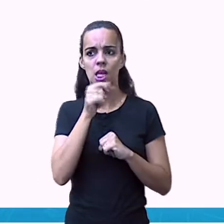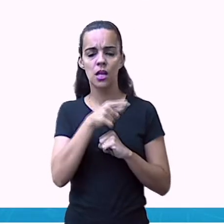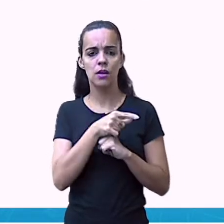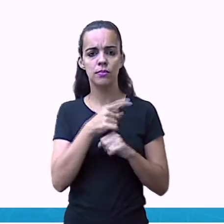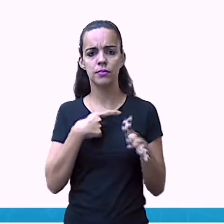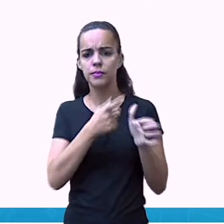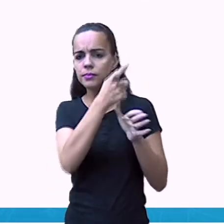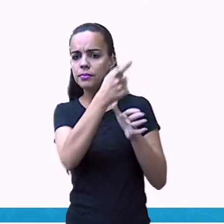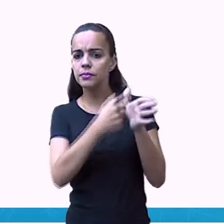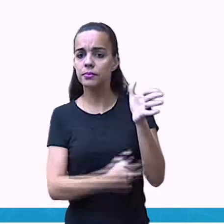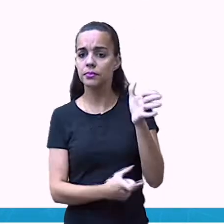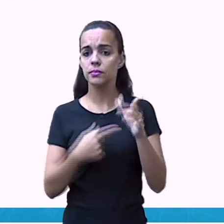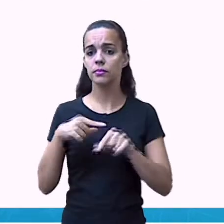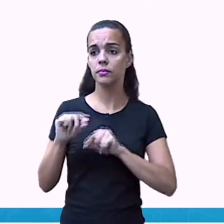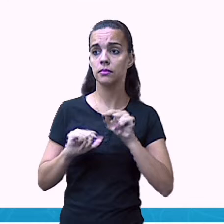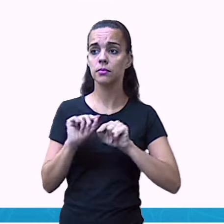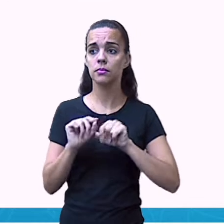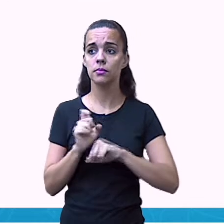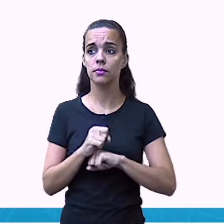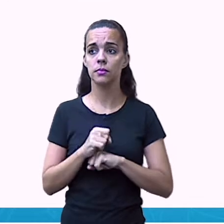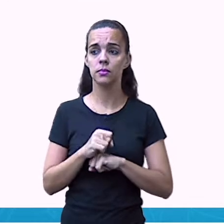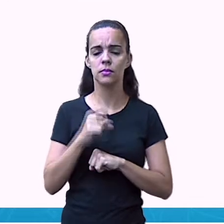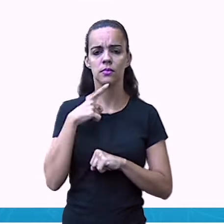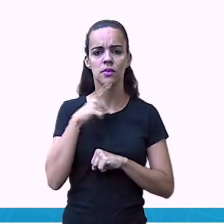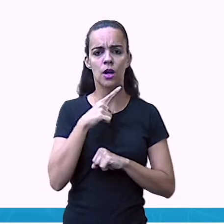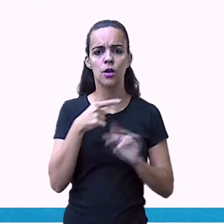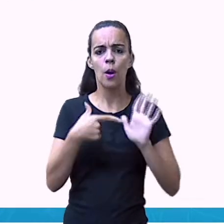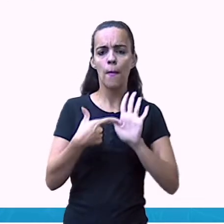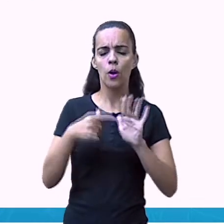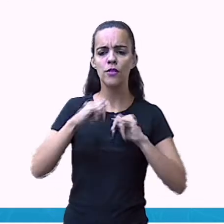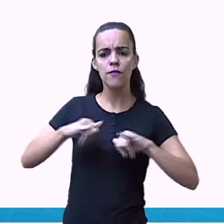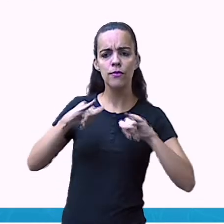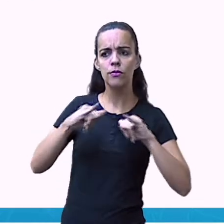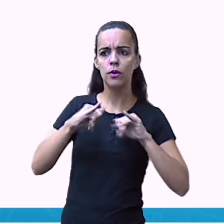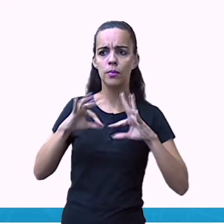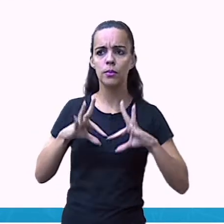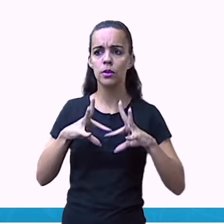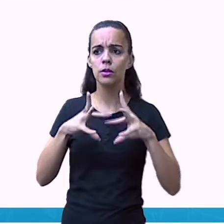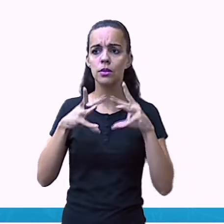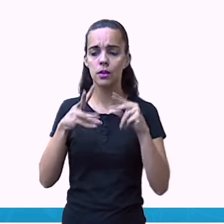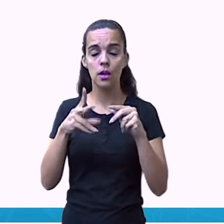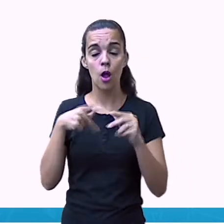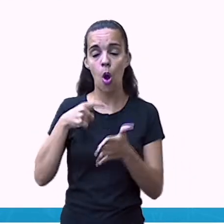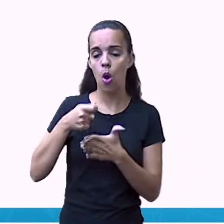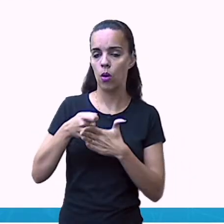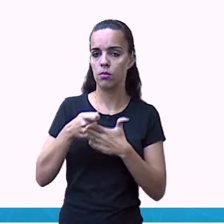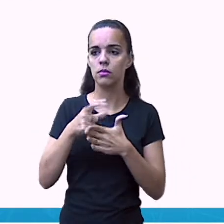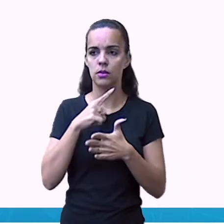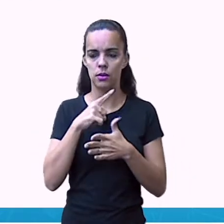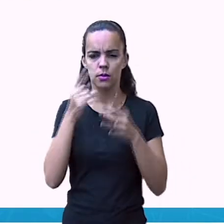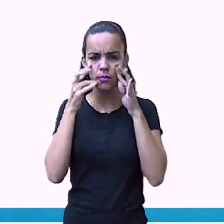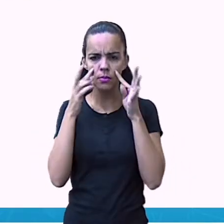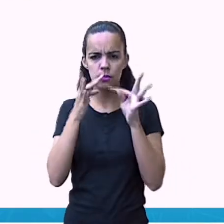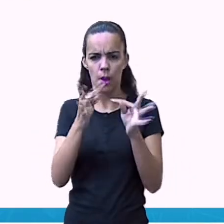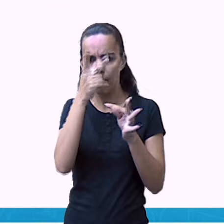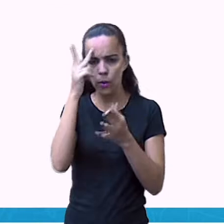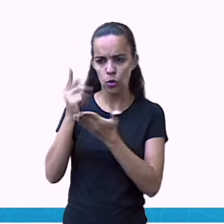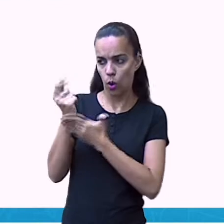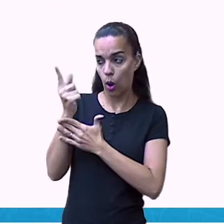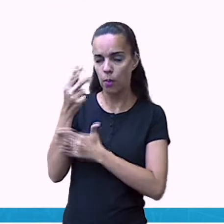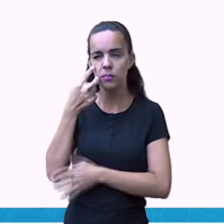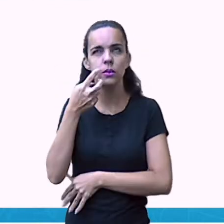um produto e aqui todas as informações que o usuário deve estar atento quanto a